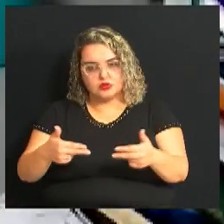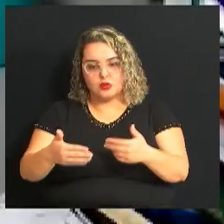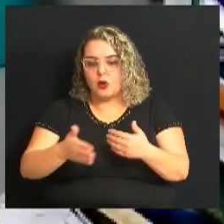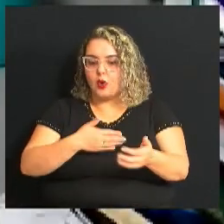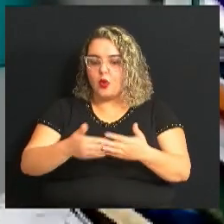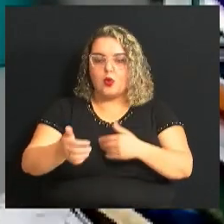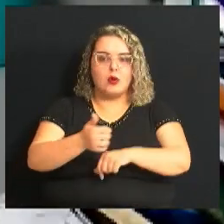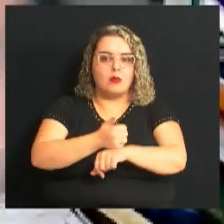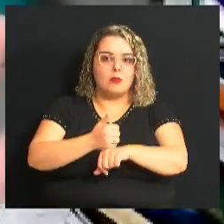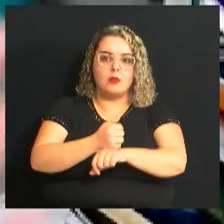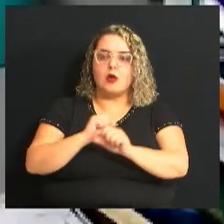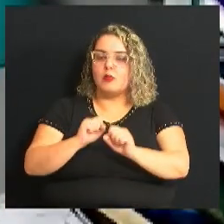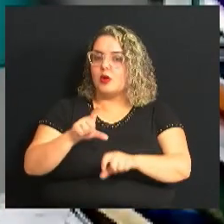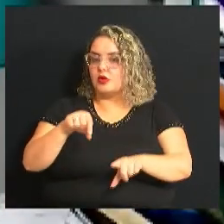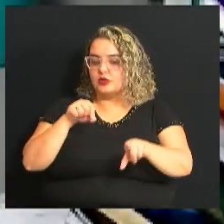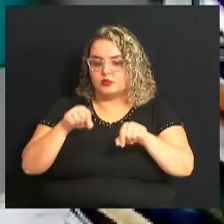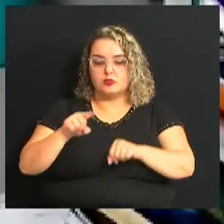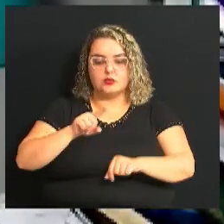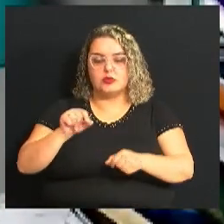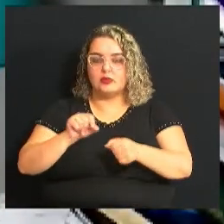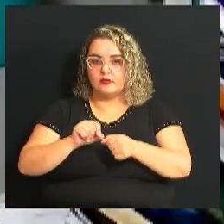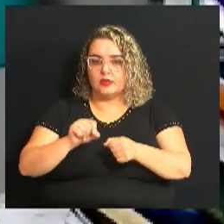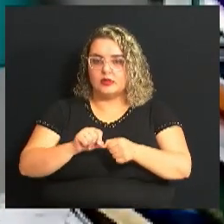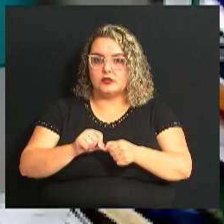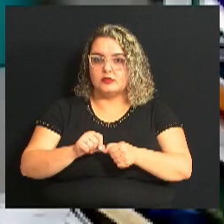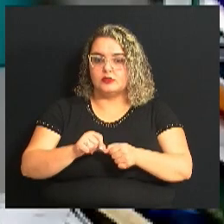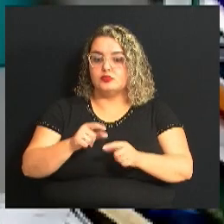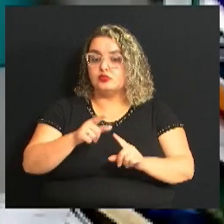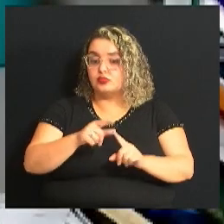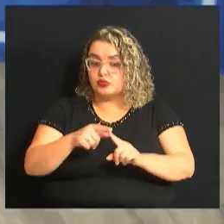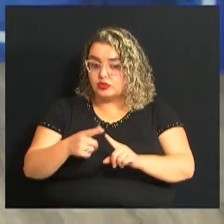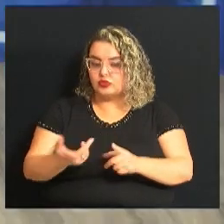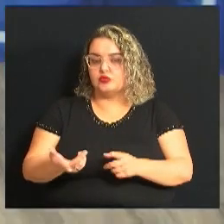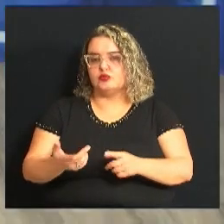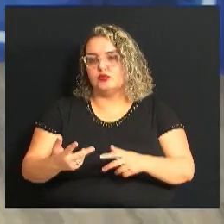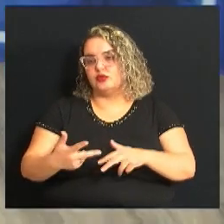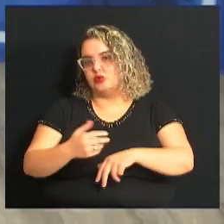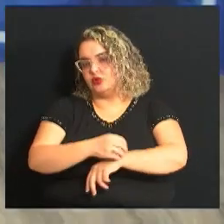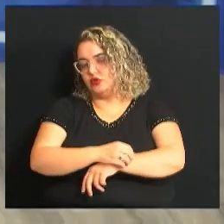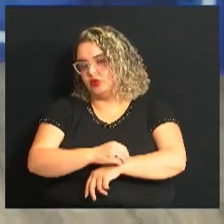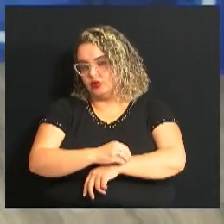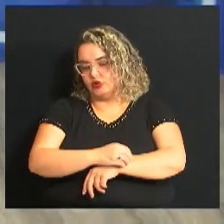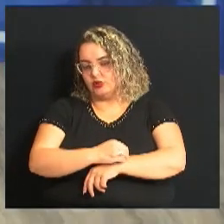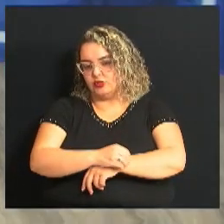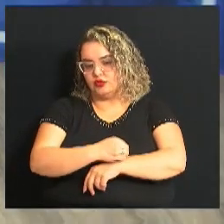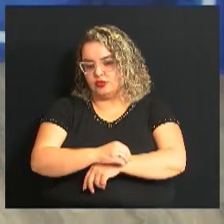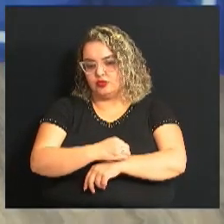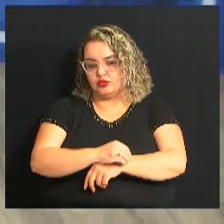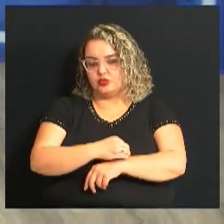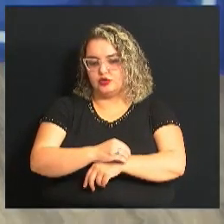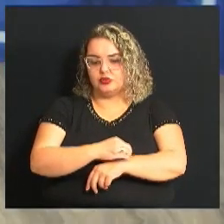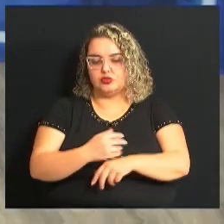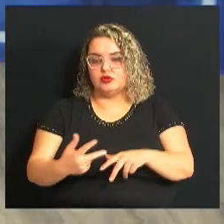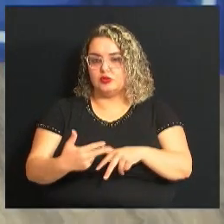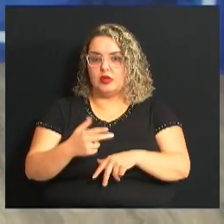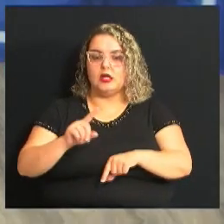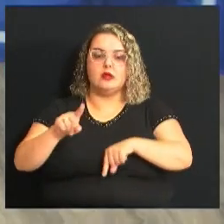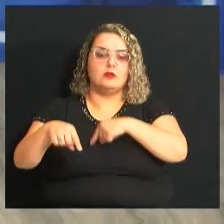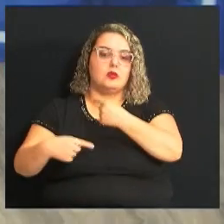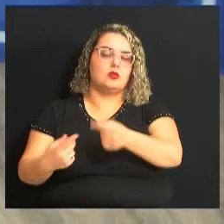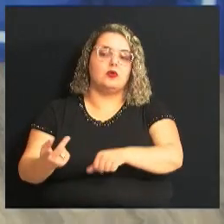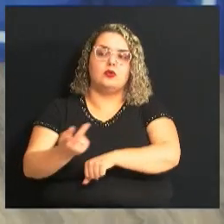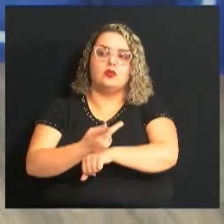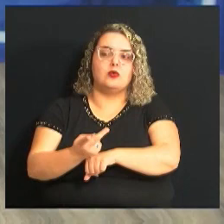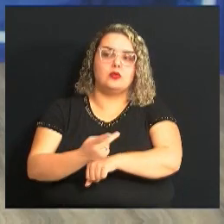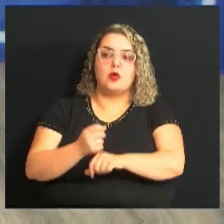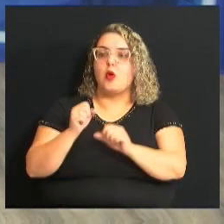pode optar por não realizar um determinado procedimento. E aí, se houver recusa, ela procura um outro médico ou esse caso pode parar até